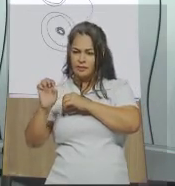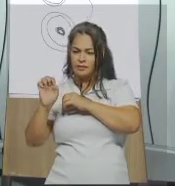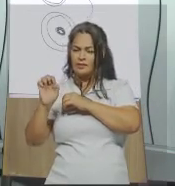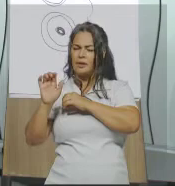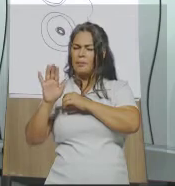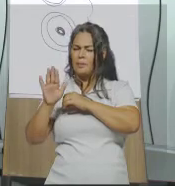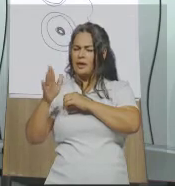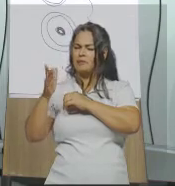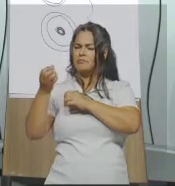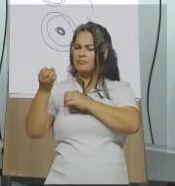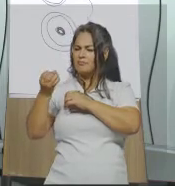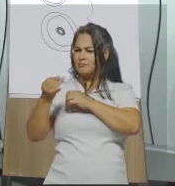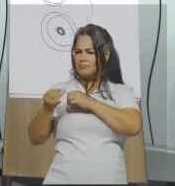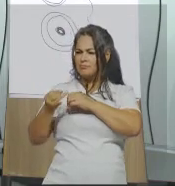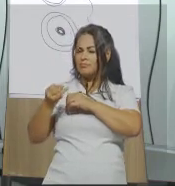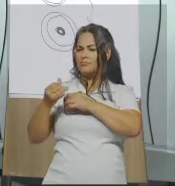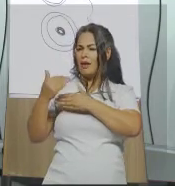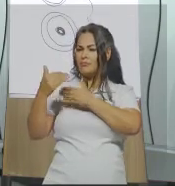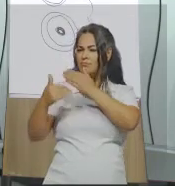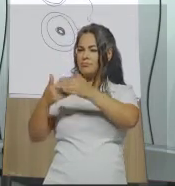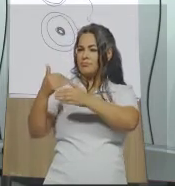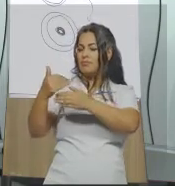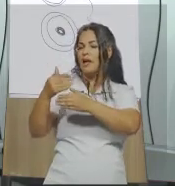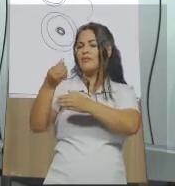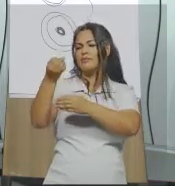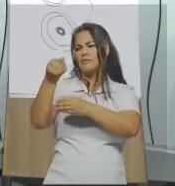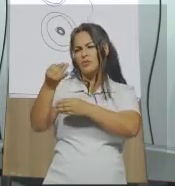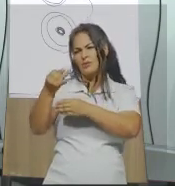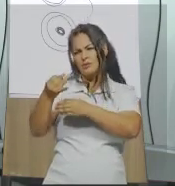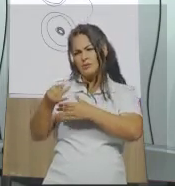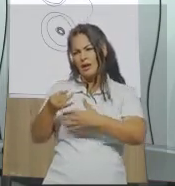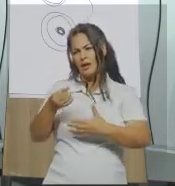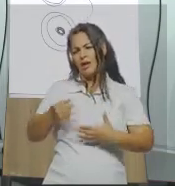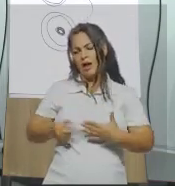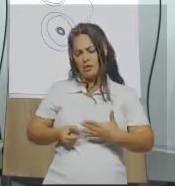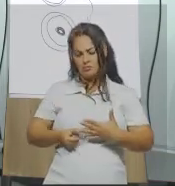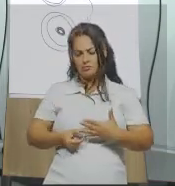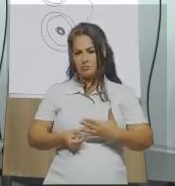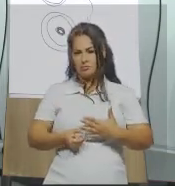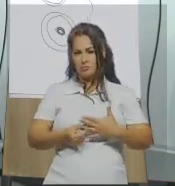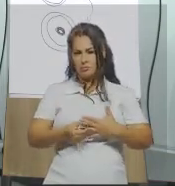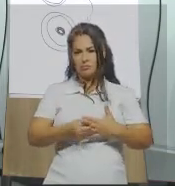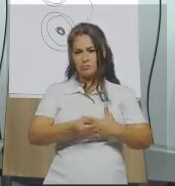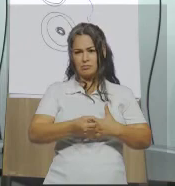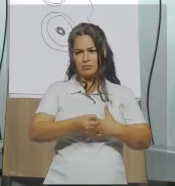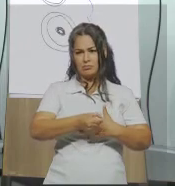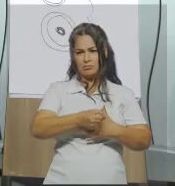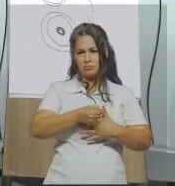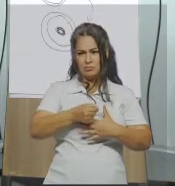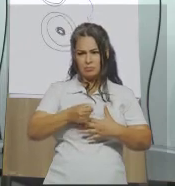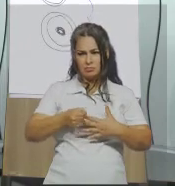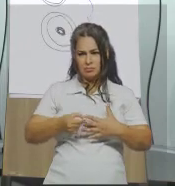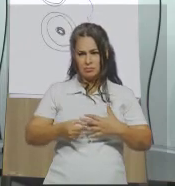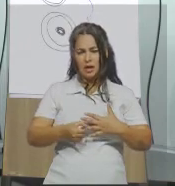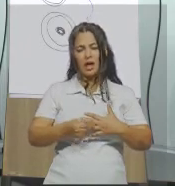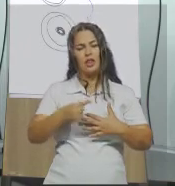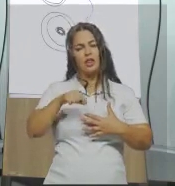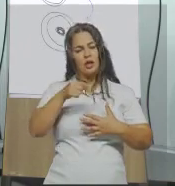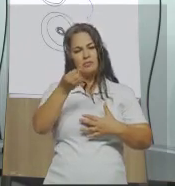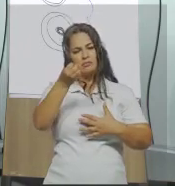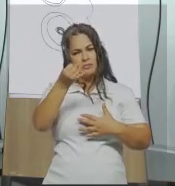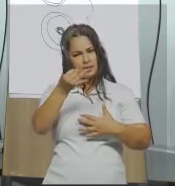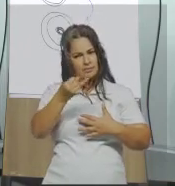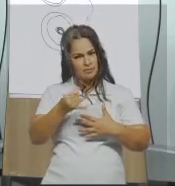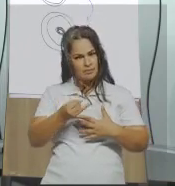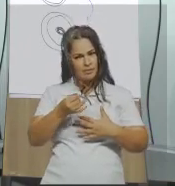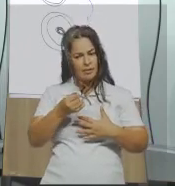outras glândulas, que é o caso das glândulas suprarrenais, do ovário, do testículo, da glândula tireoide. Nós vamos ver isso na